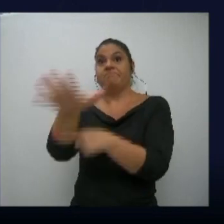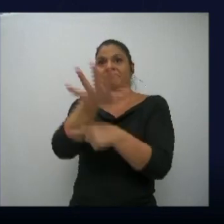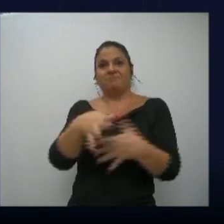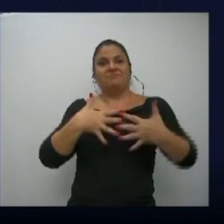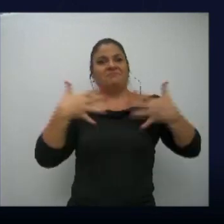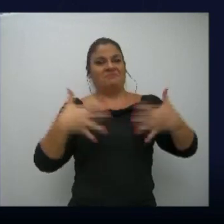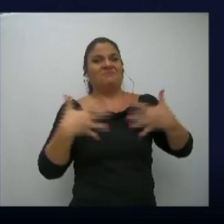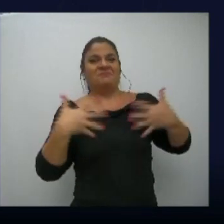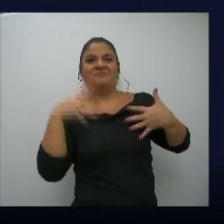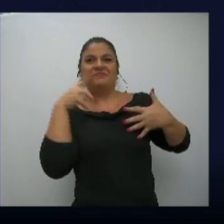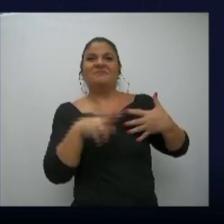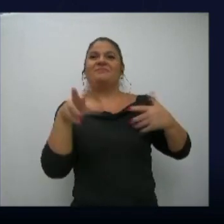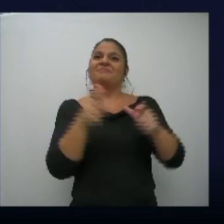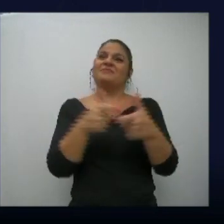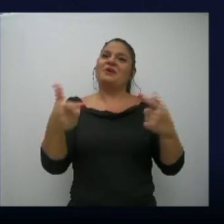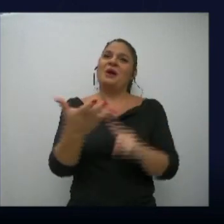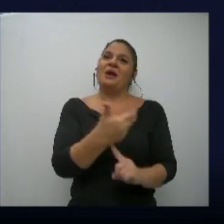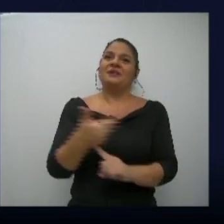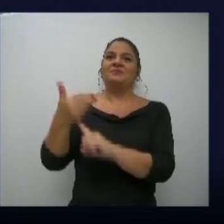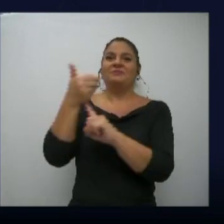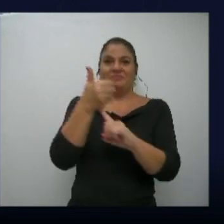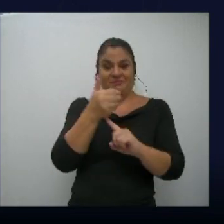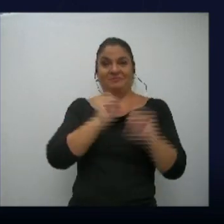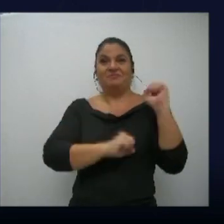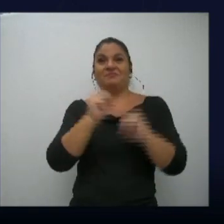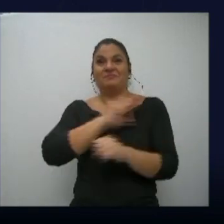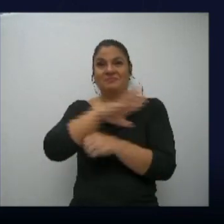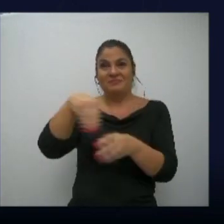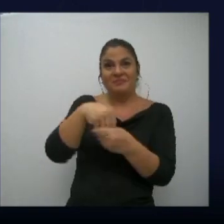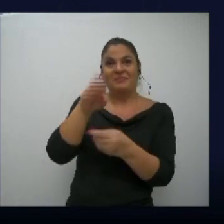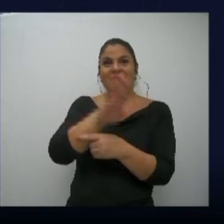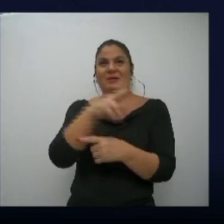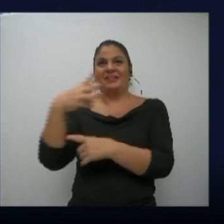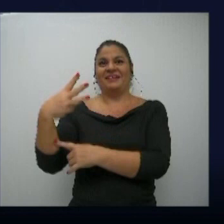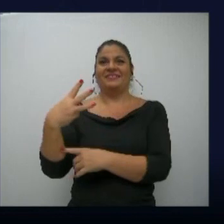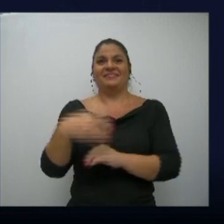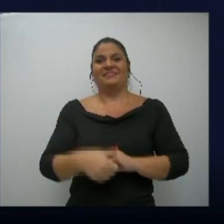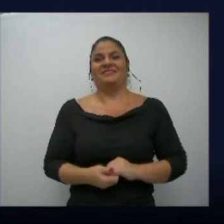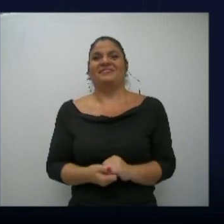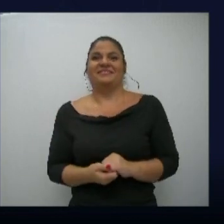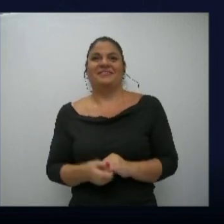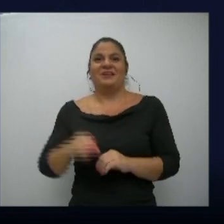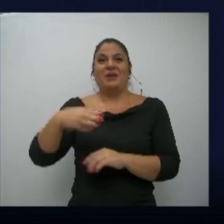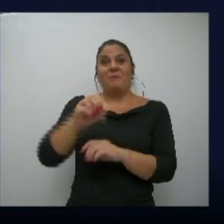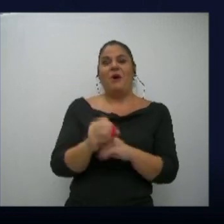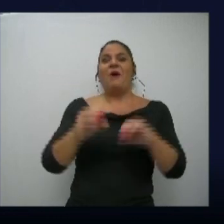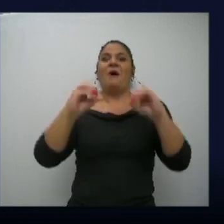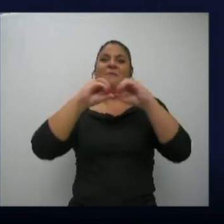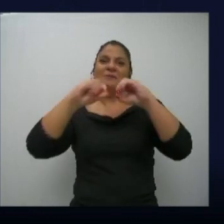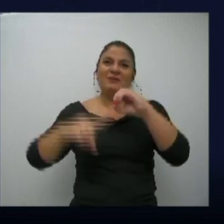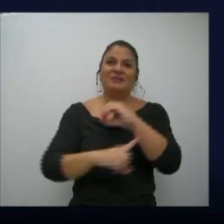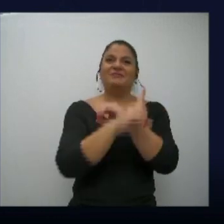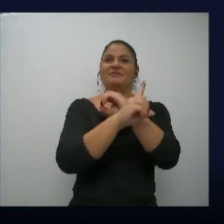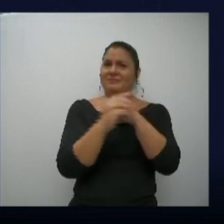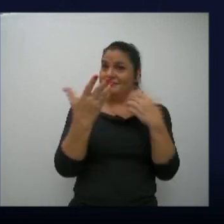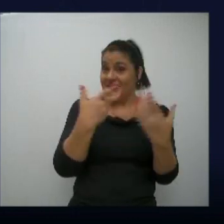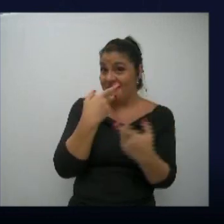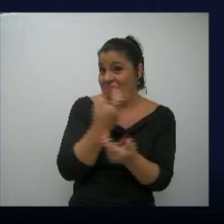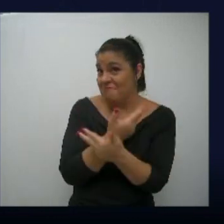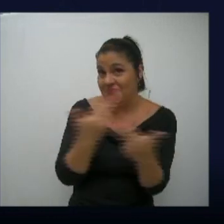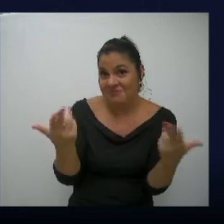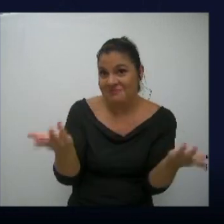fazer muito mais limpeza tecnologias abertas na B3 instalando da móveis do iPhone 5 da casa que eu faço algum